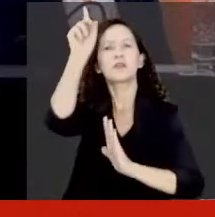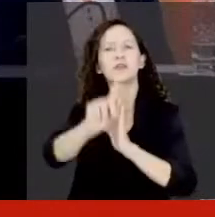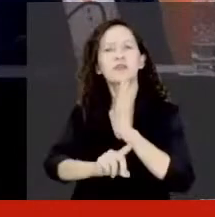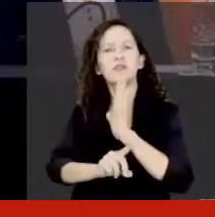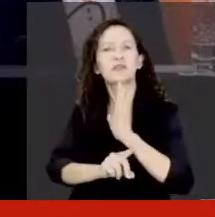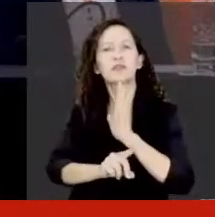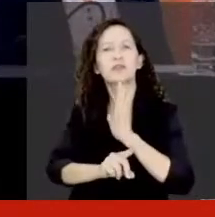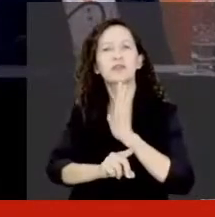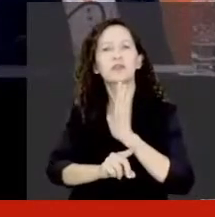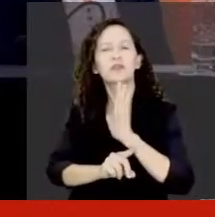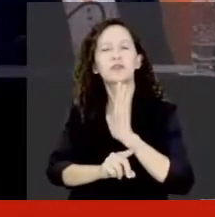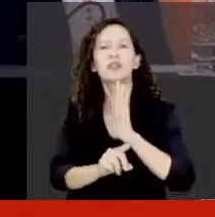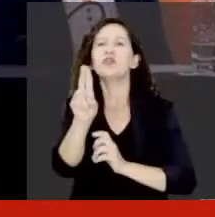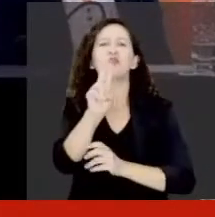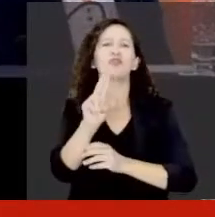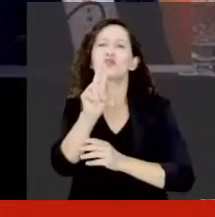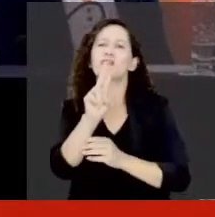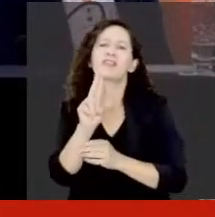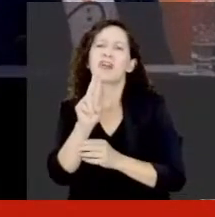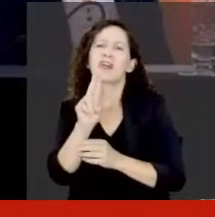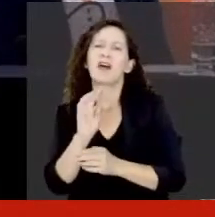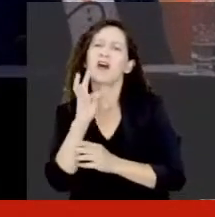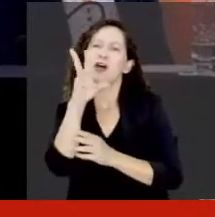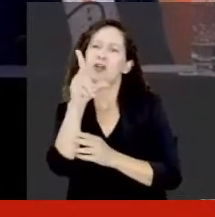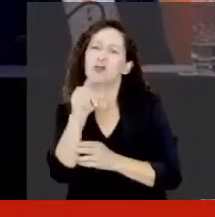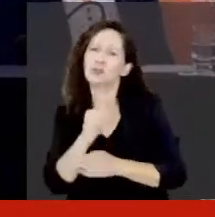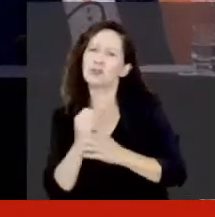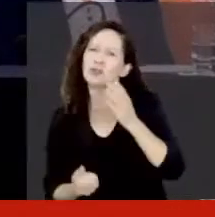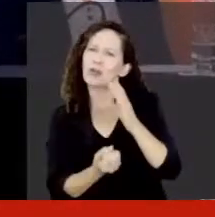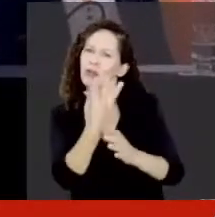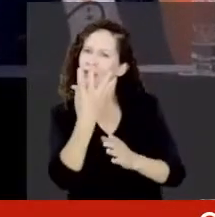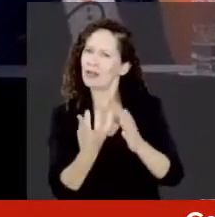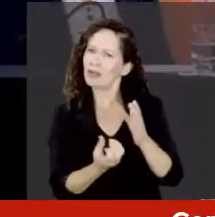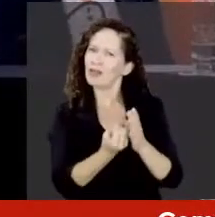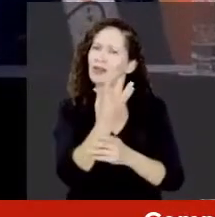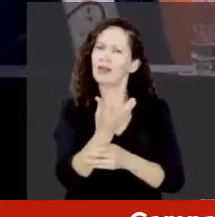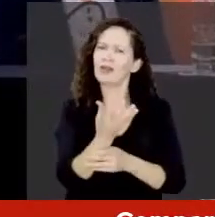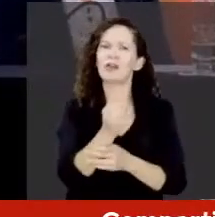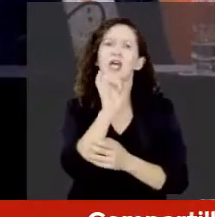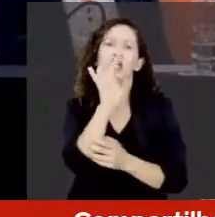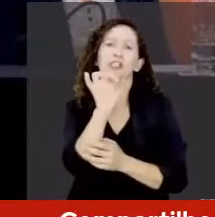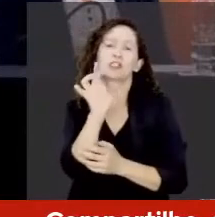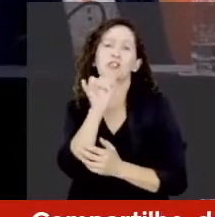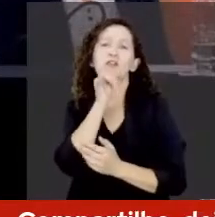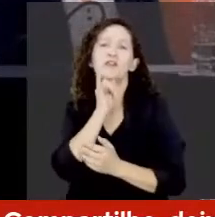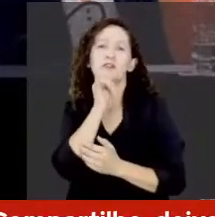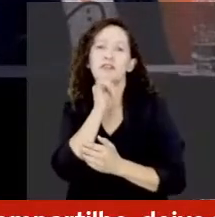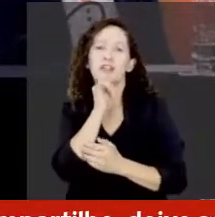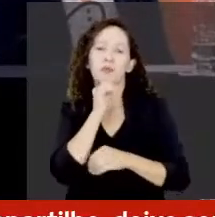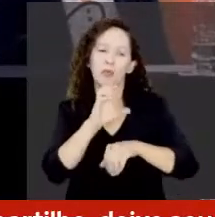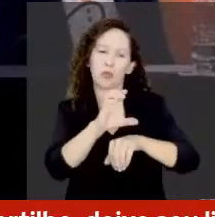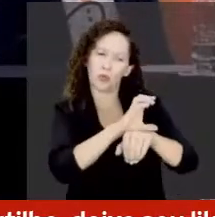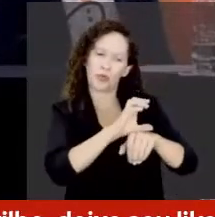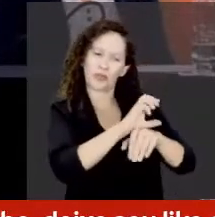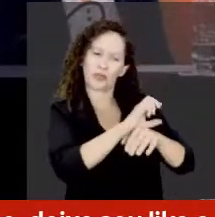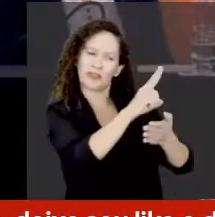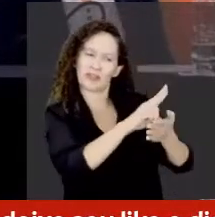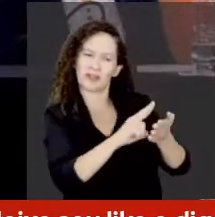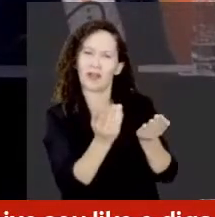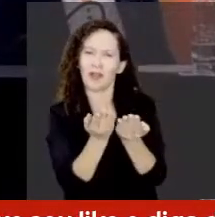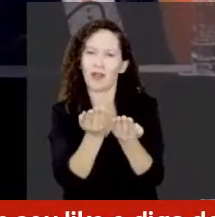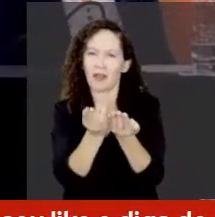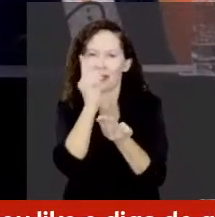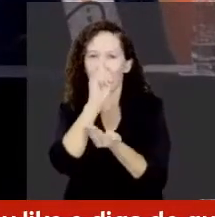de violência, que ele está precisando de salário e não de bravata. Hoje a inflação foi declarada no mês, parece